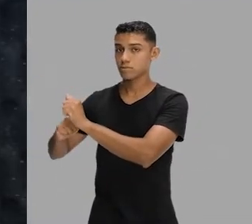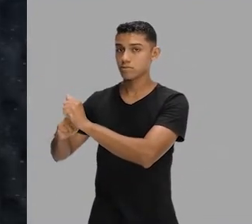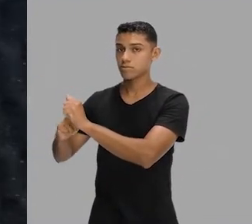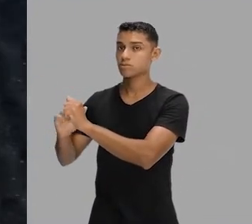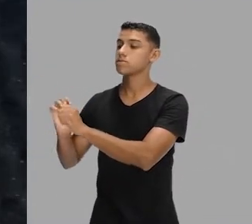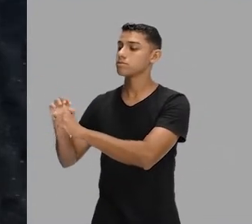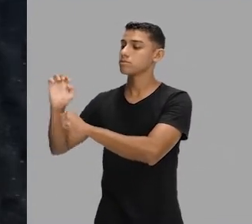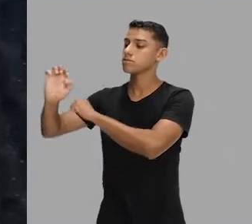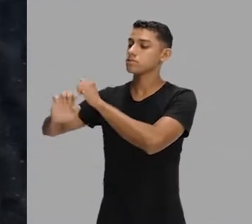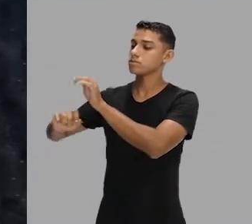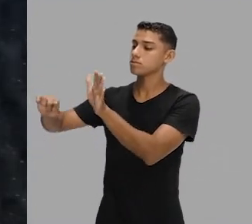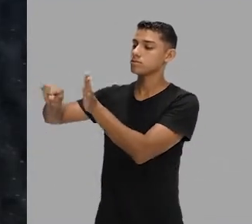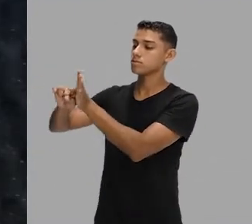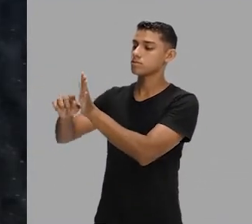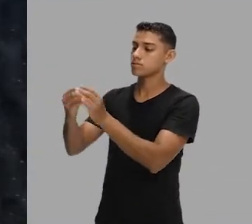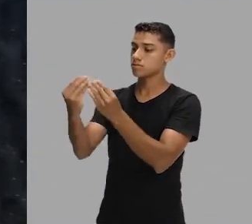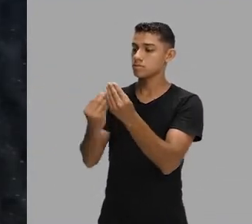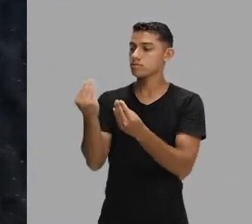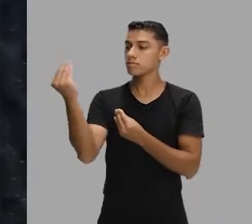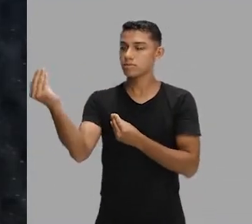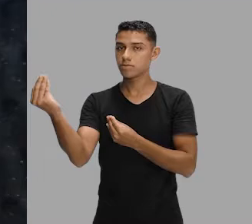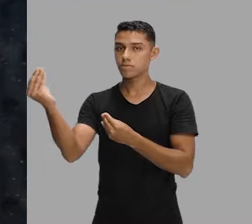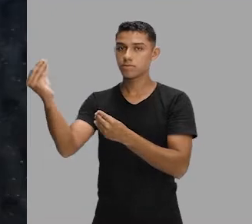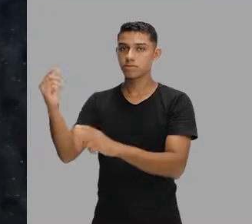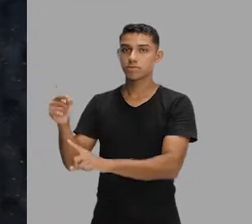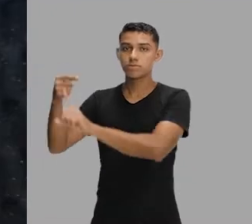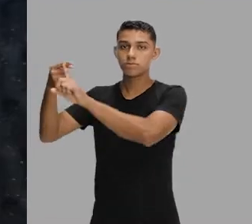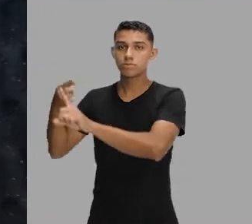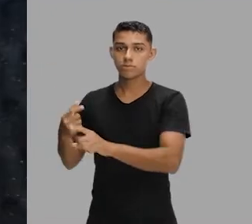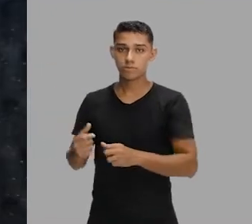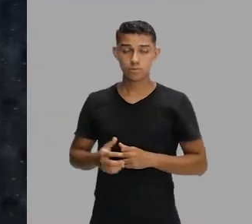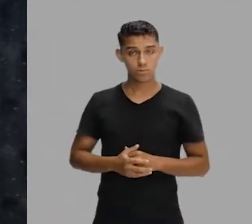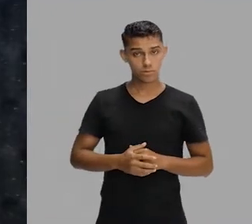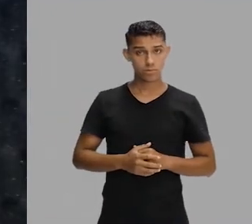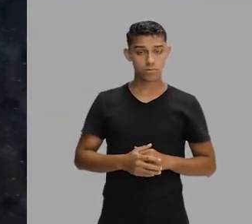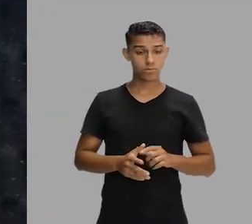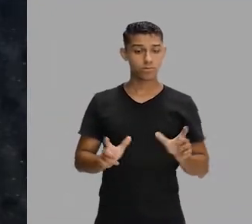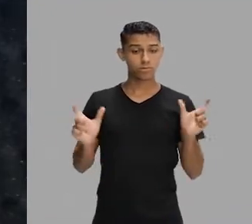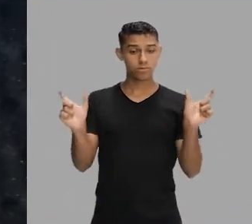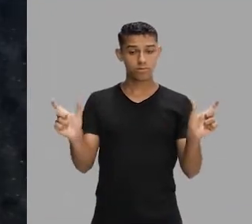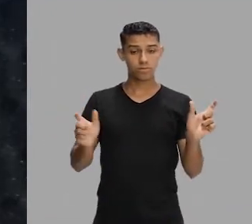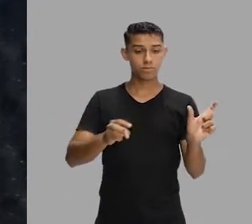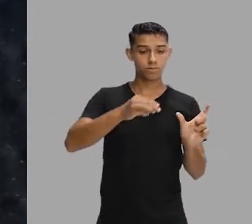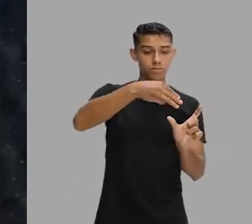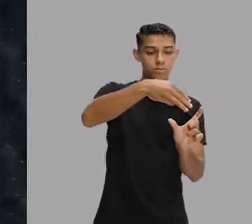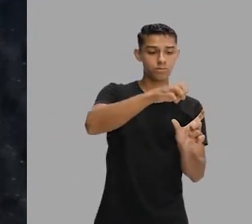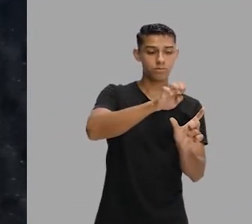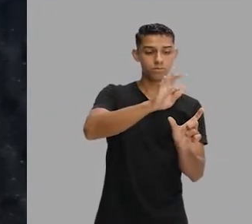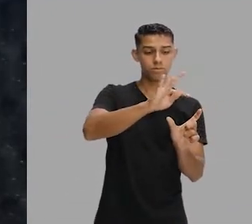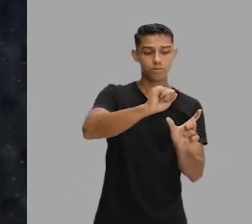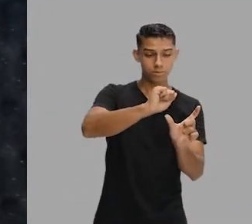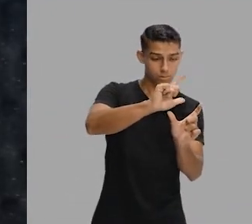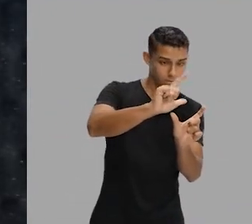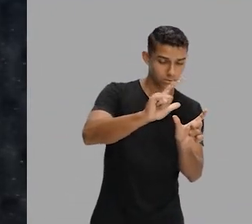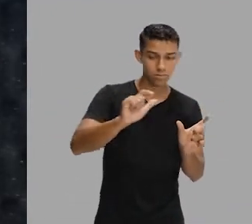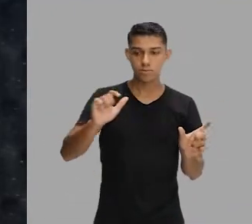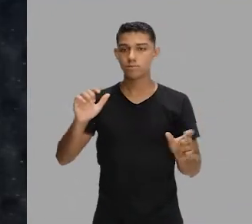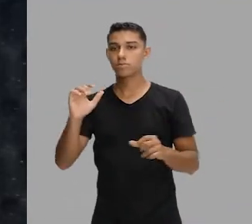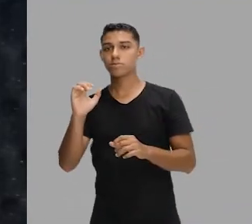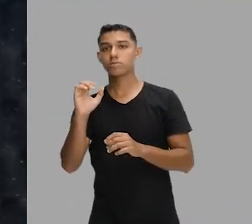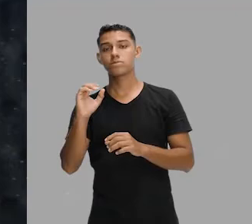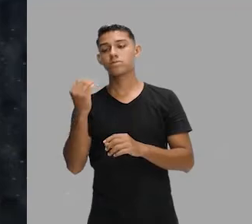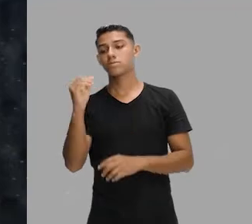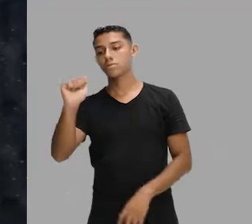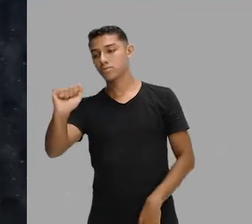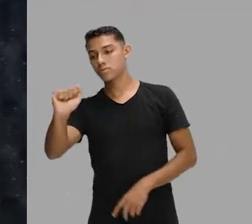falando de metal com ametal, certo? Como o metal tem a tendência de